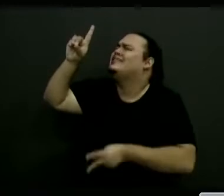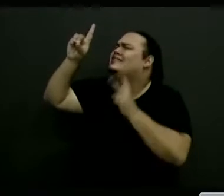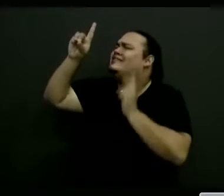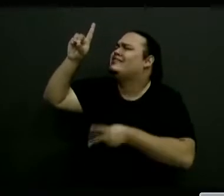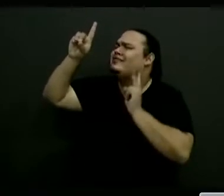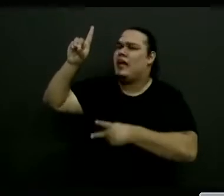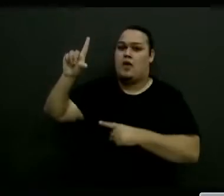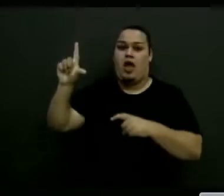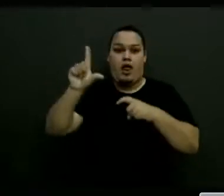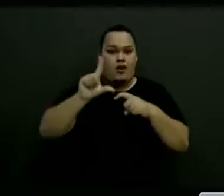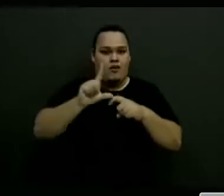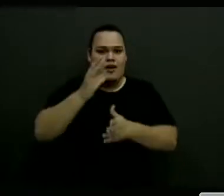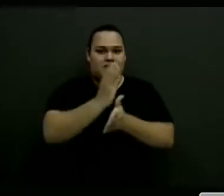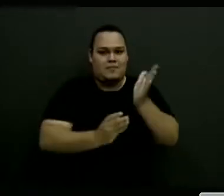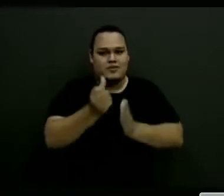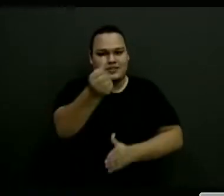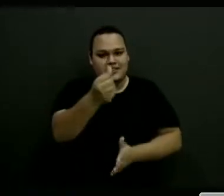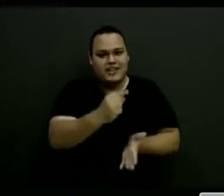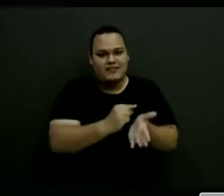Lucas 6, versículo 12 e 13.